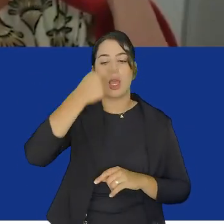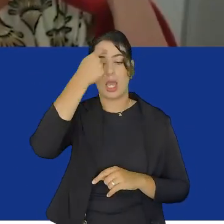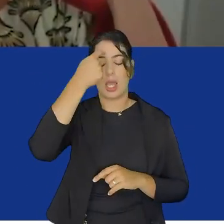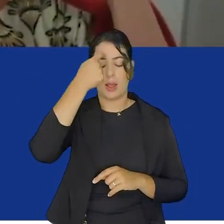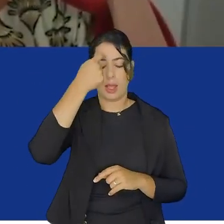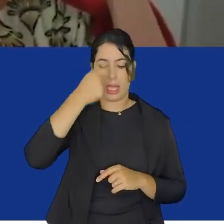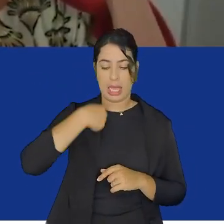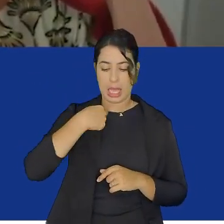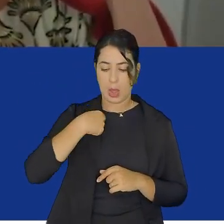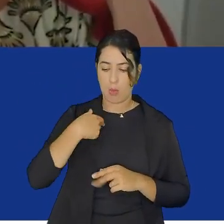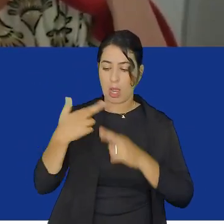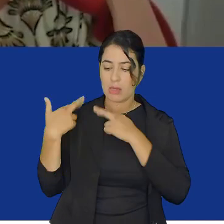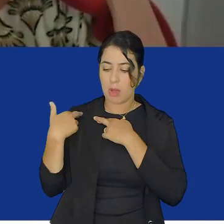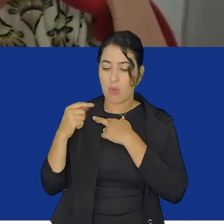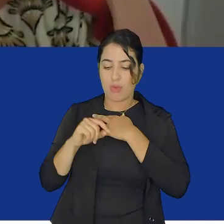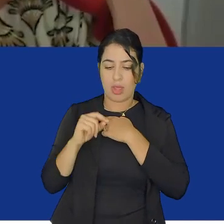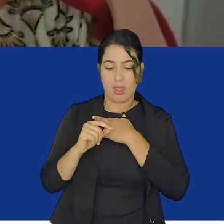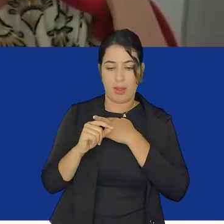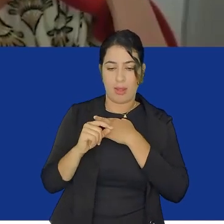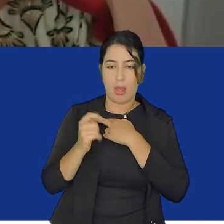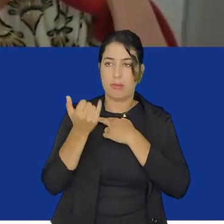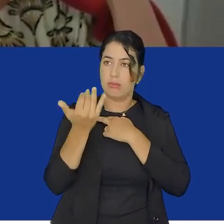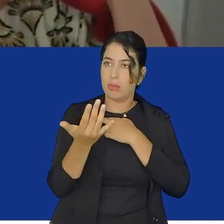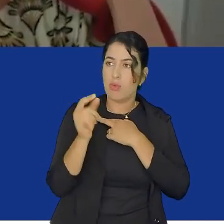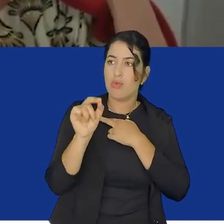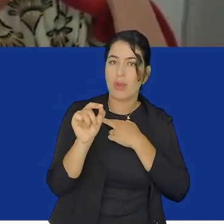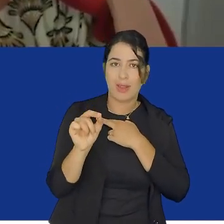e juntos ver assim, o que é a minha parte, né? Eu ter